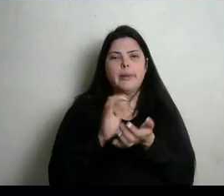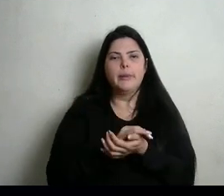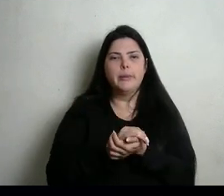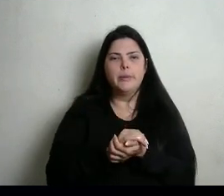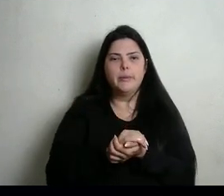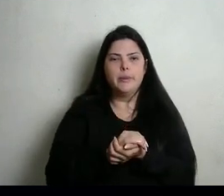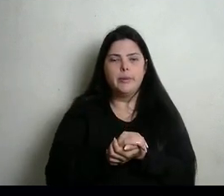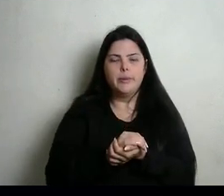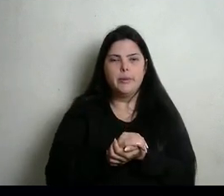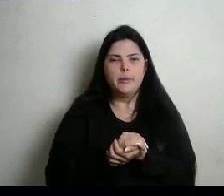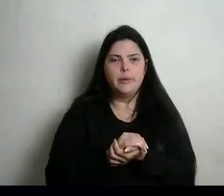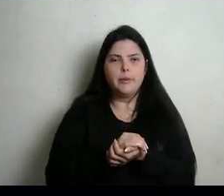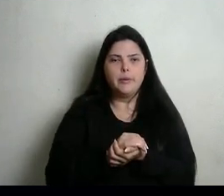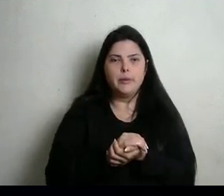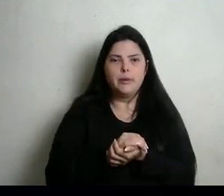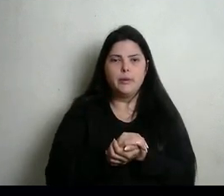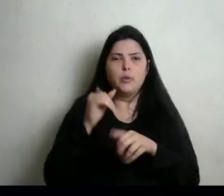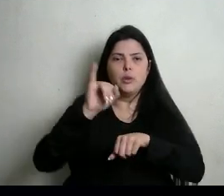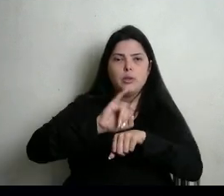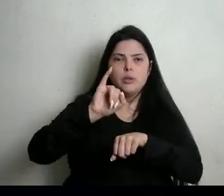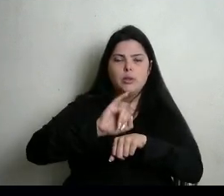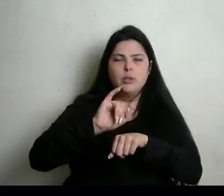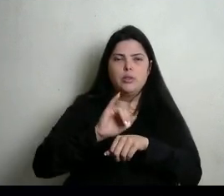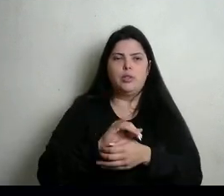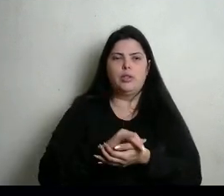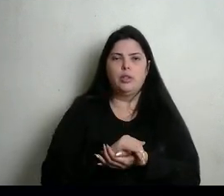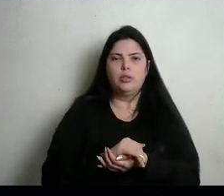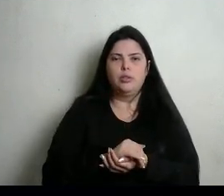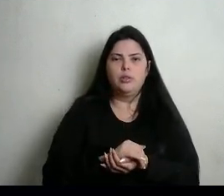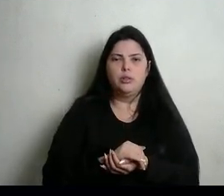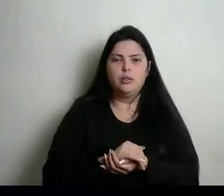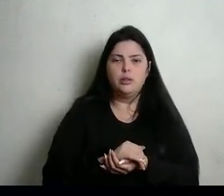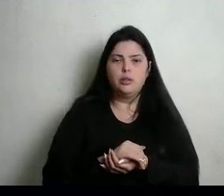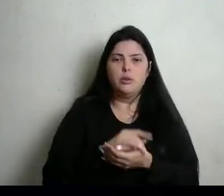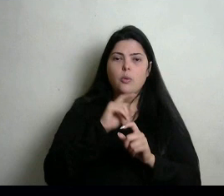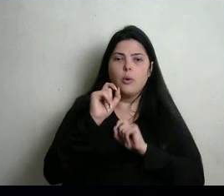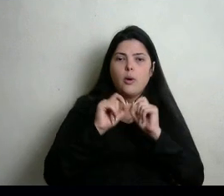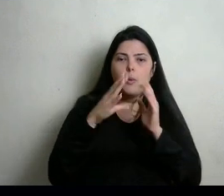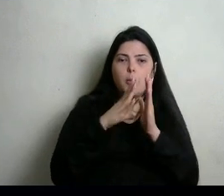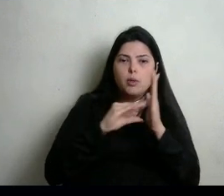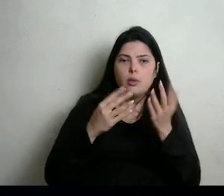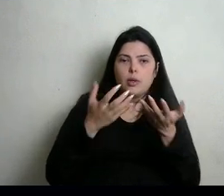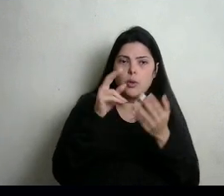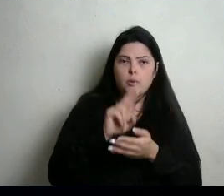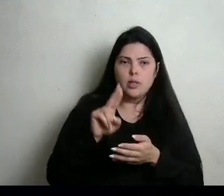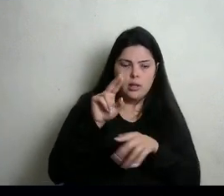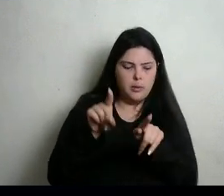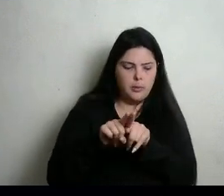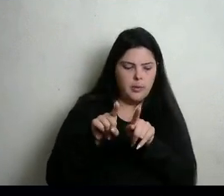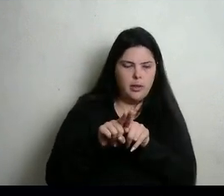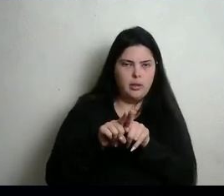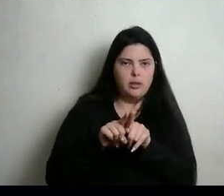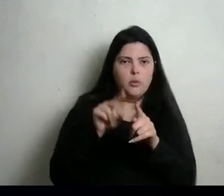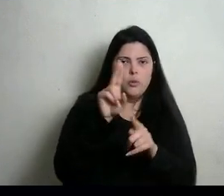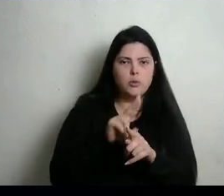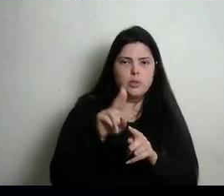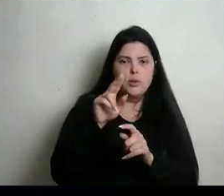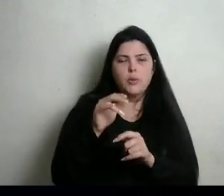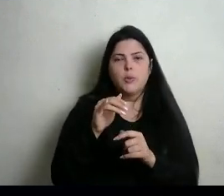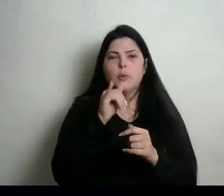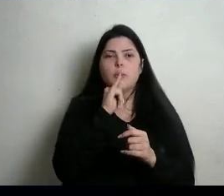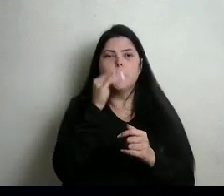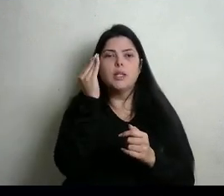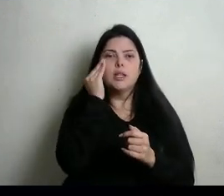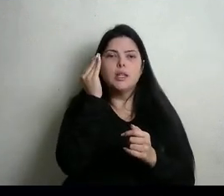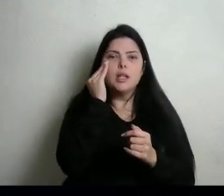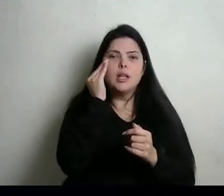como ali no objeto de configuração? Tu tem que indicar qual o modelo que tu quer utilizar. Aqui eu estou utilizando o Text da Vinci, que é um dos